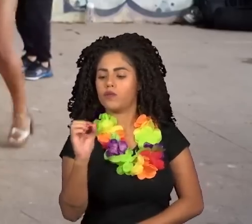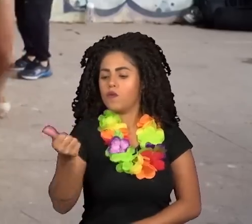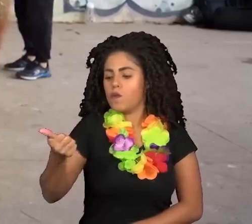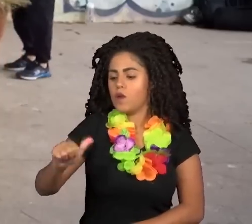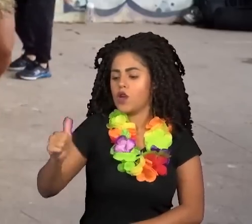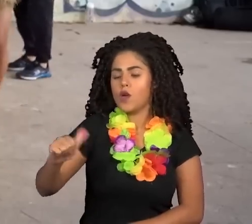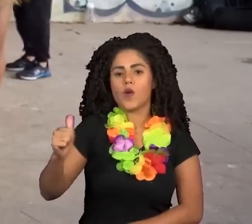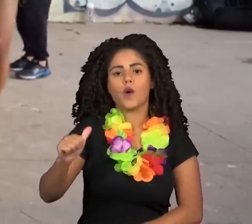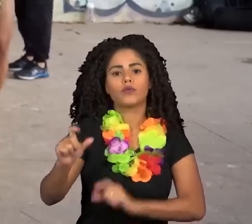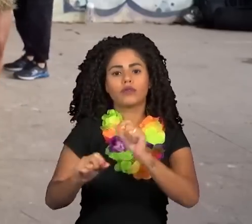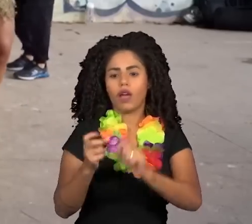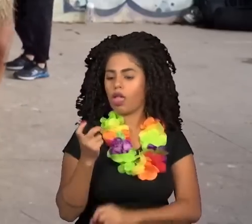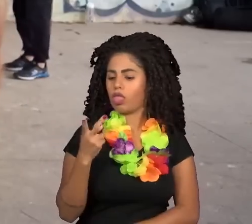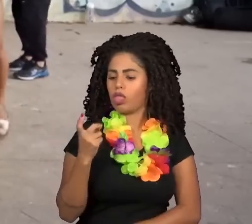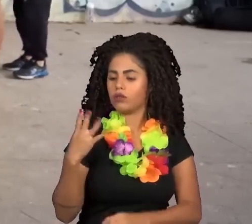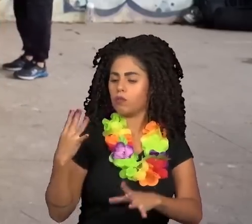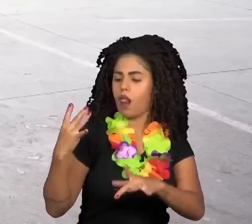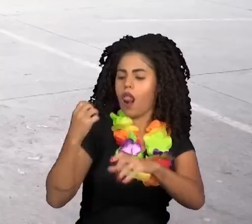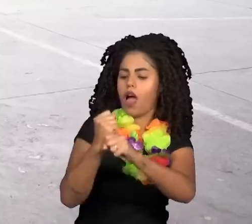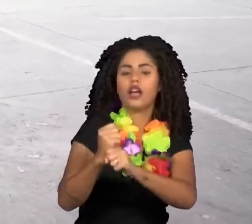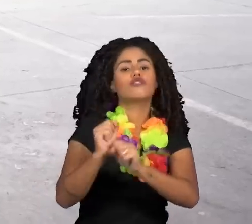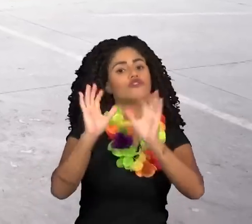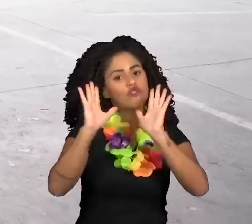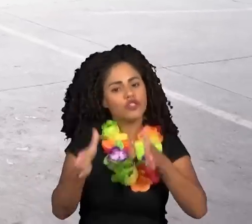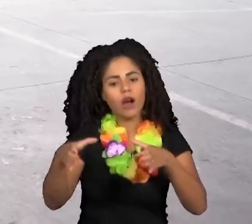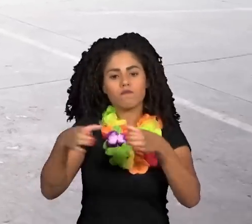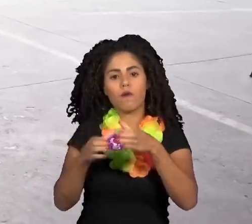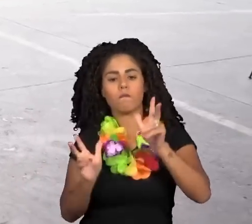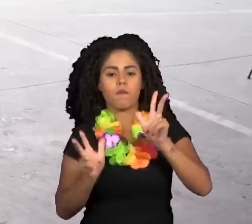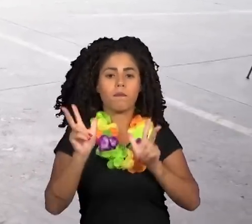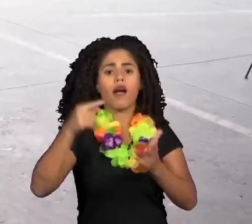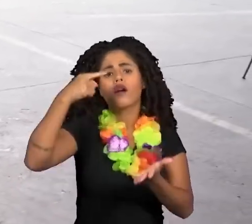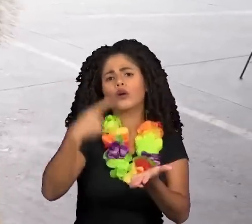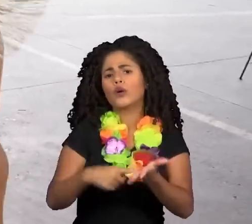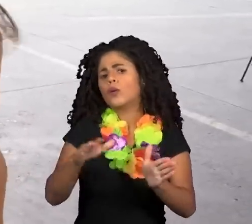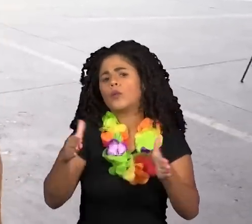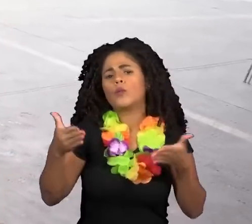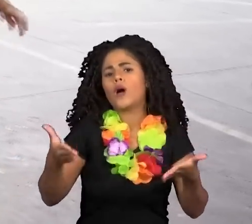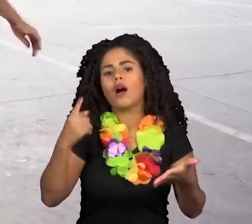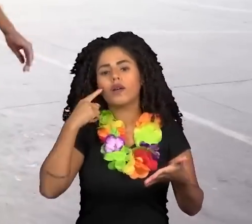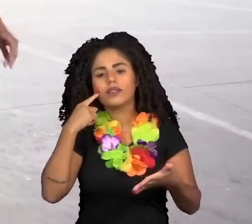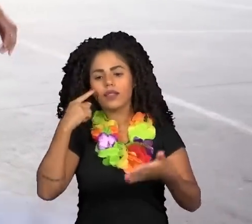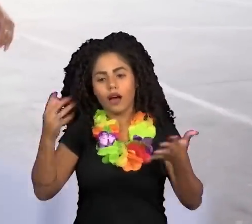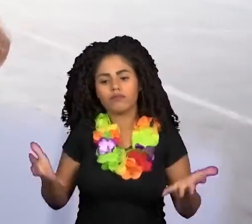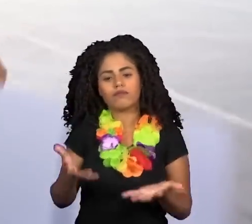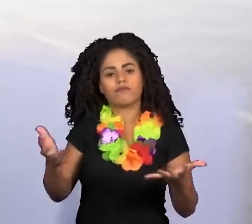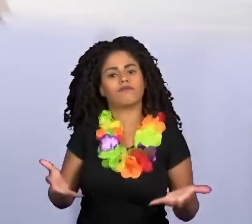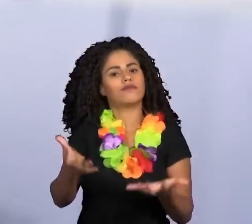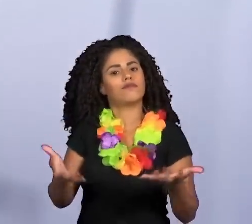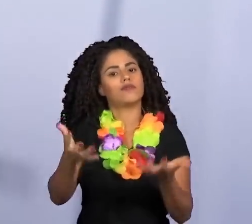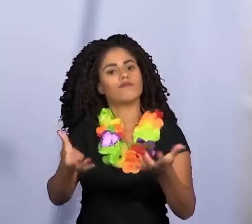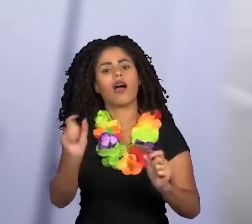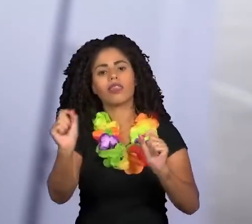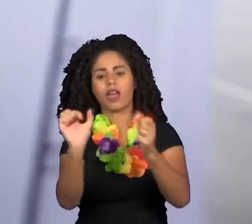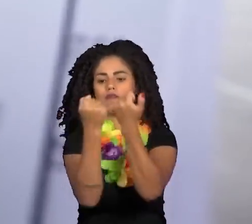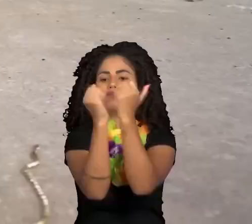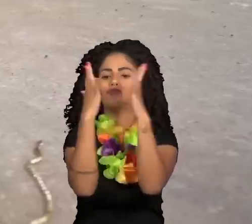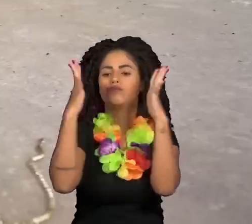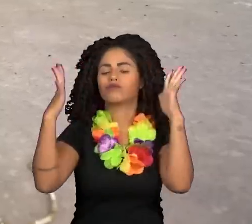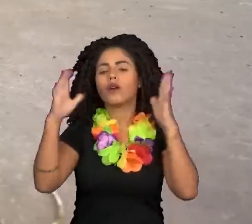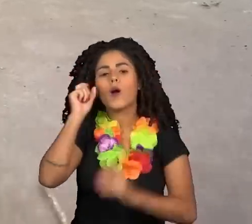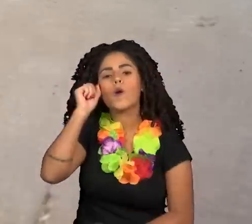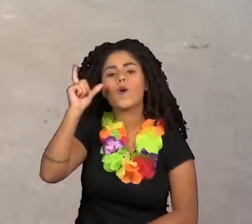já vamos aí para 12 anos de bloco, e com o propósito de fomentar o meio ambiente, a